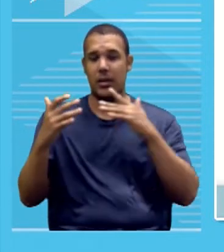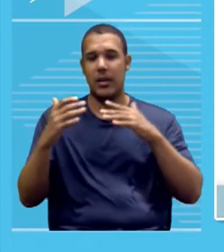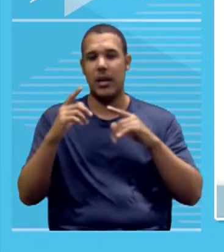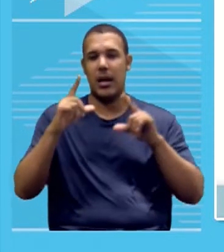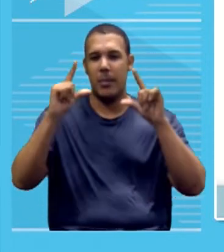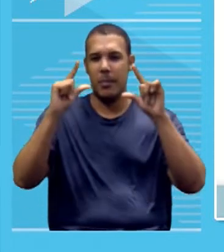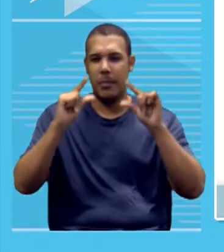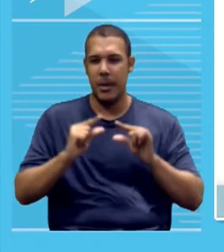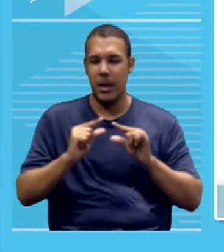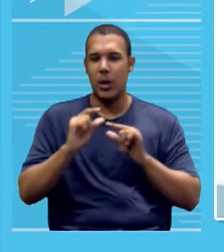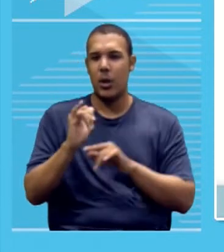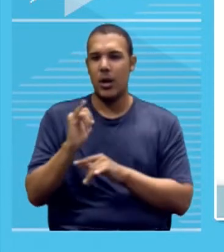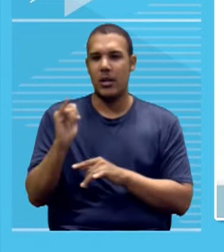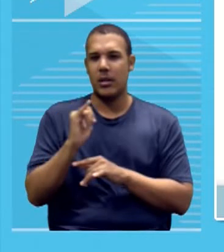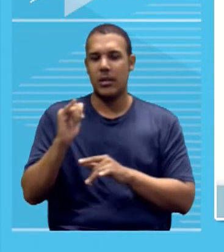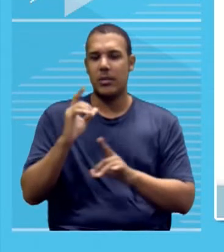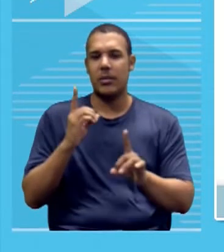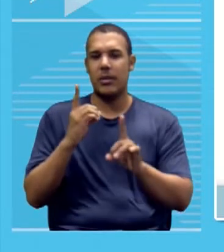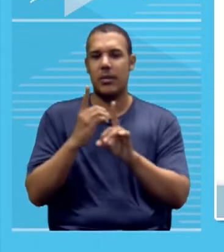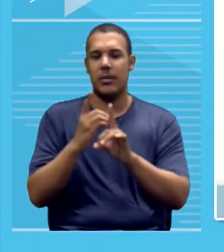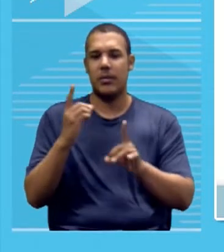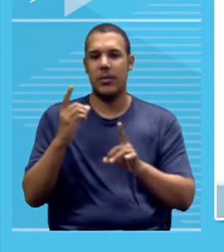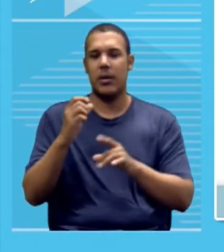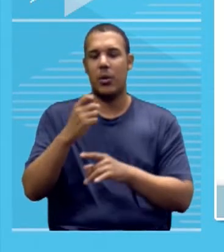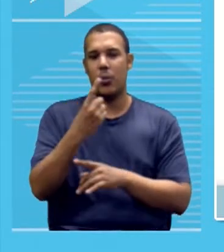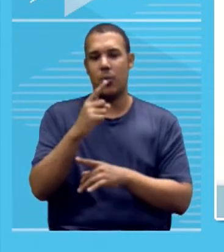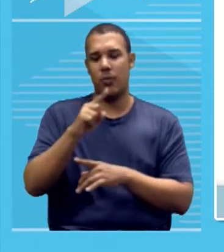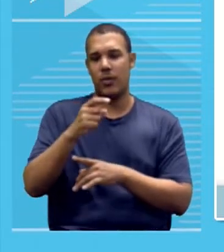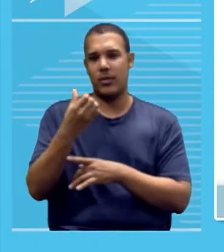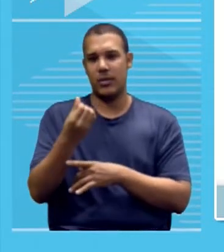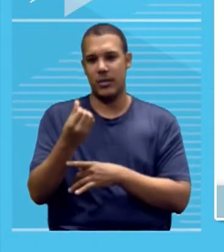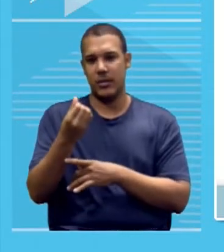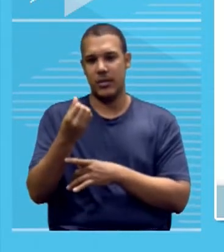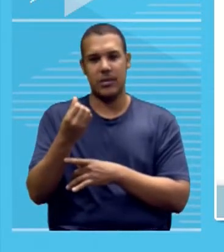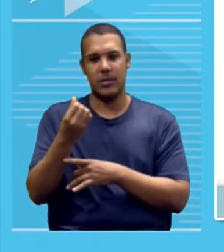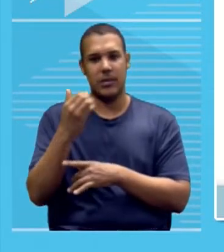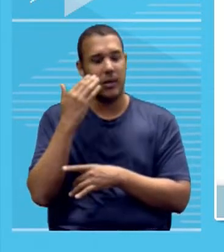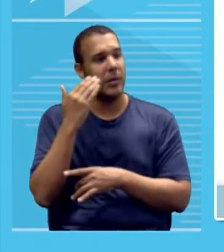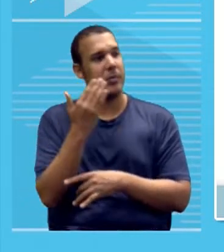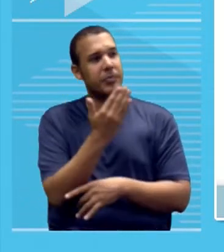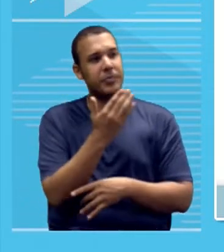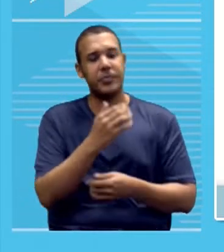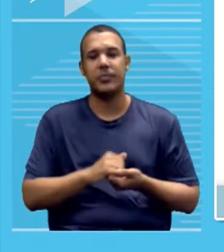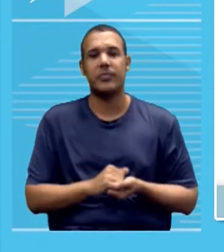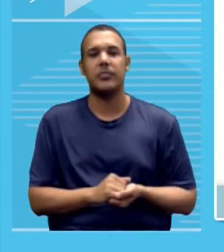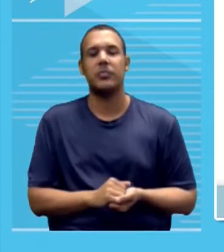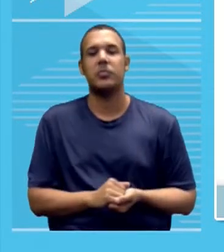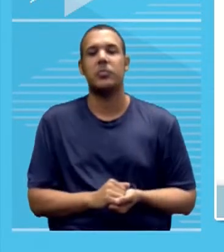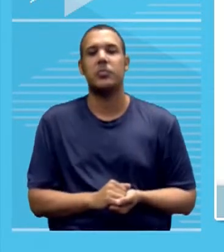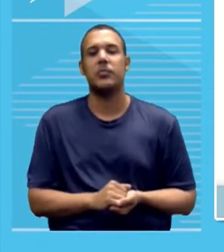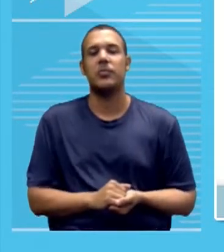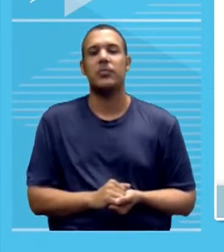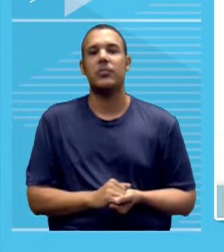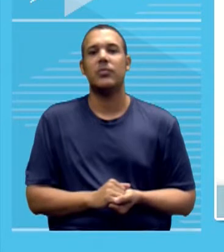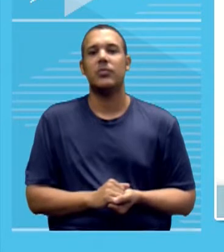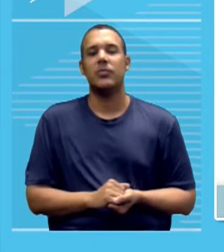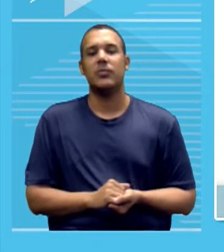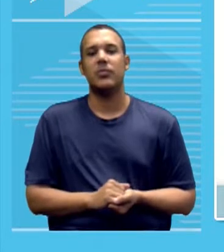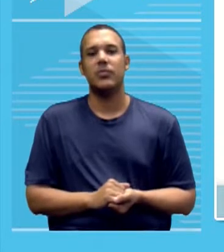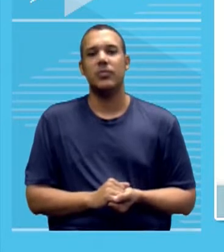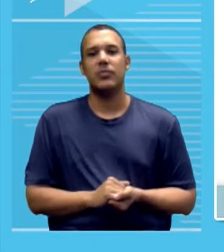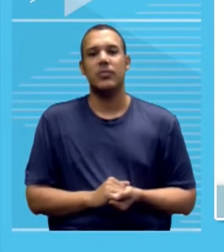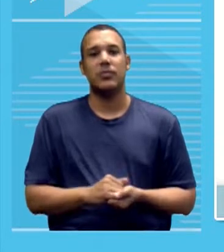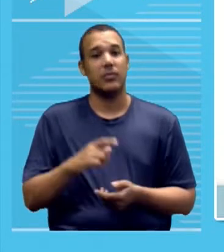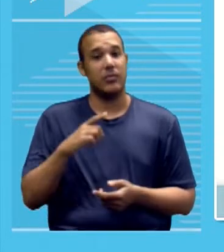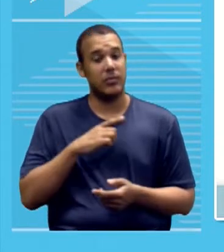de eletricidade que a gente pode achar é de 1,6 vezes 10 a menos 19, que é a carga desse elétron. Bacana?